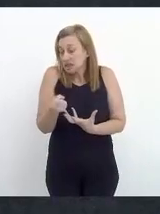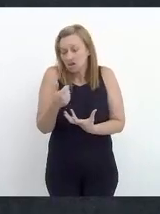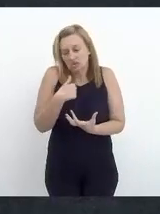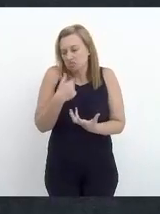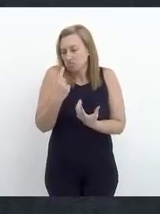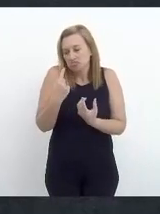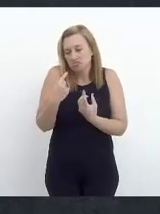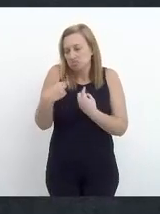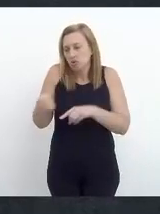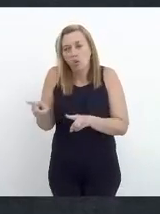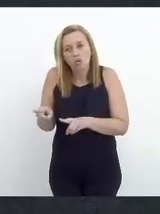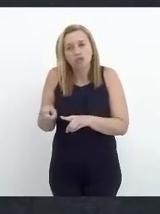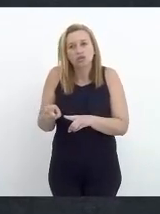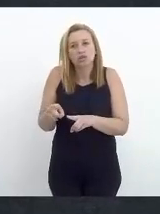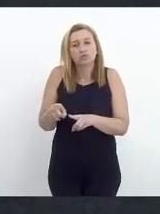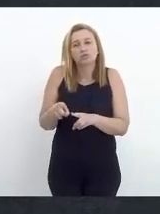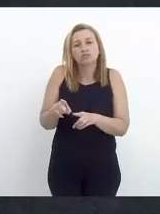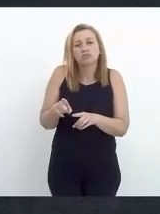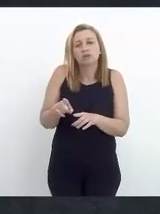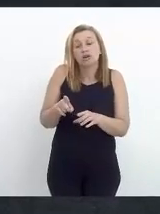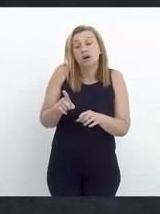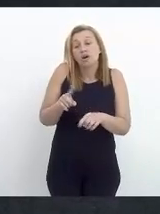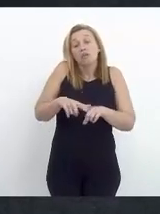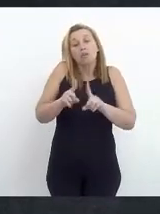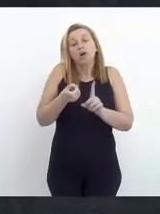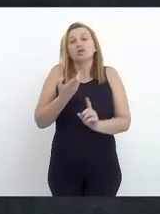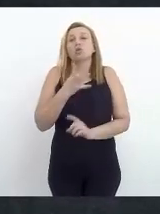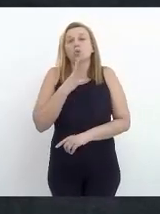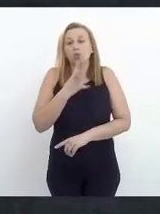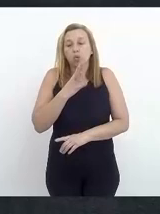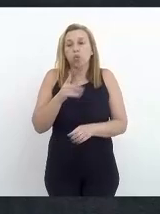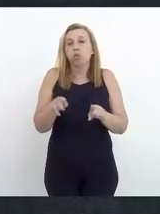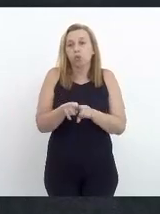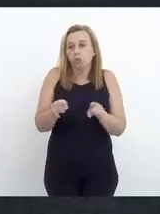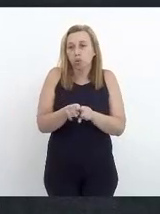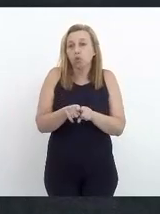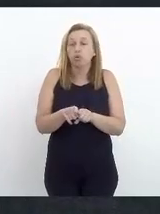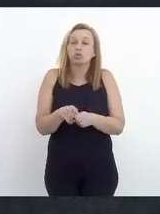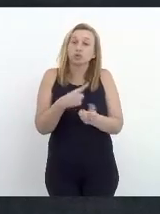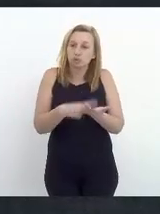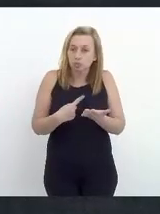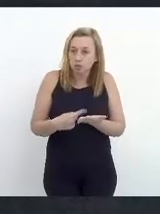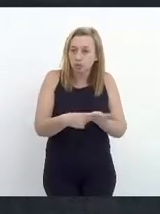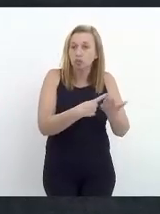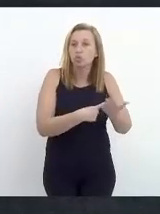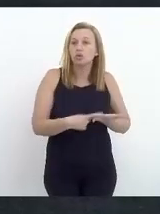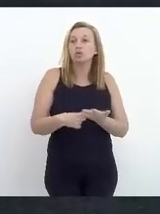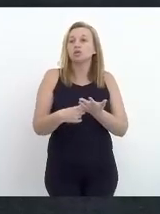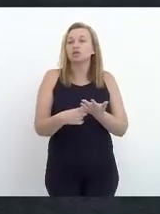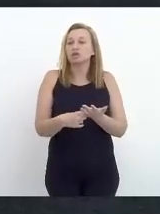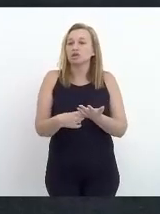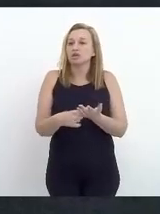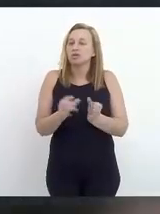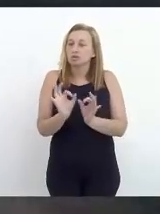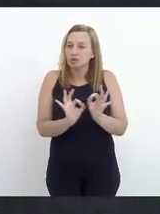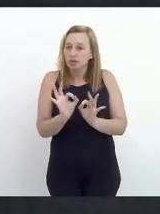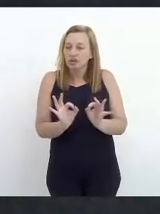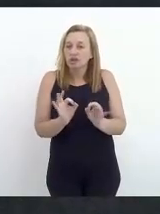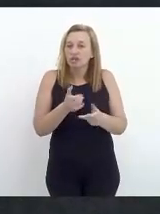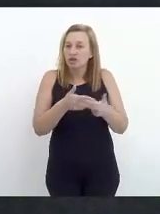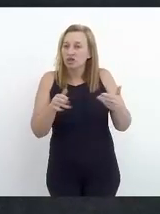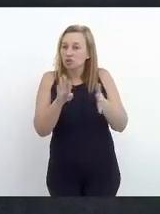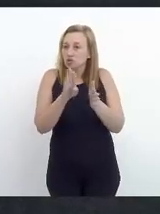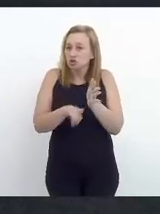agenda, que é uma expressão do modelo neoliberal, mas eu reconheço também que, em função dos acordos que estão sendo celebrados, várias coisas estão